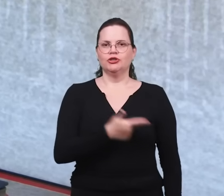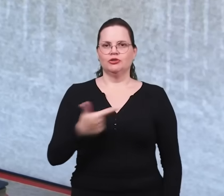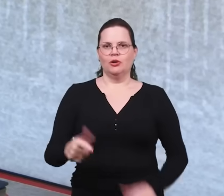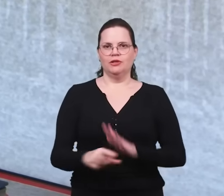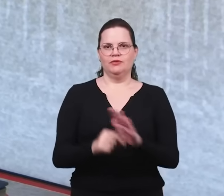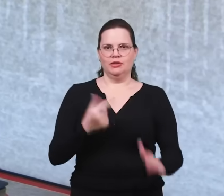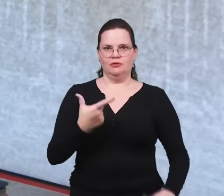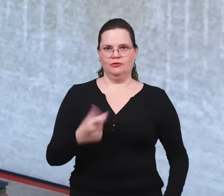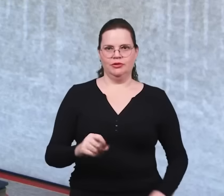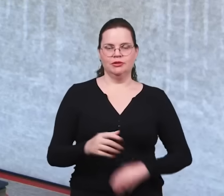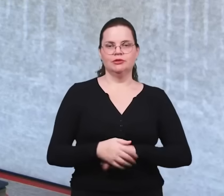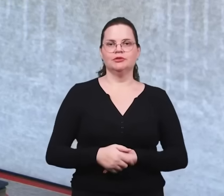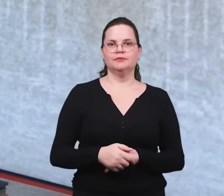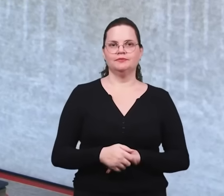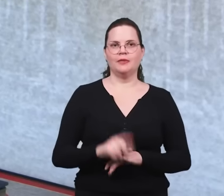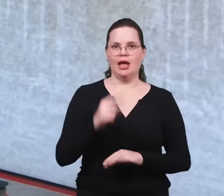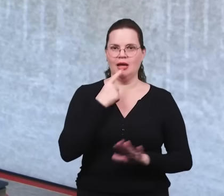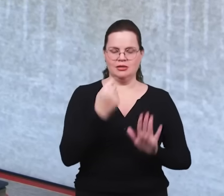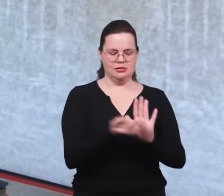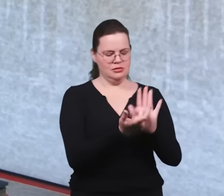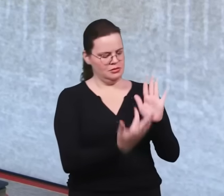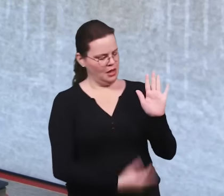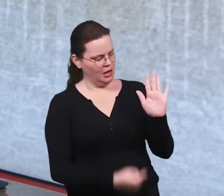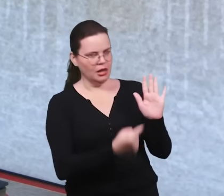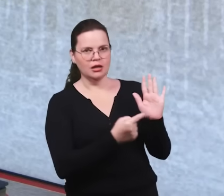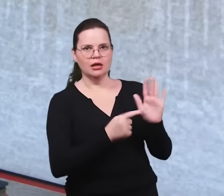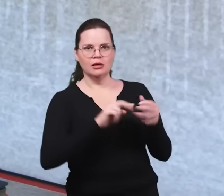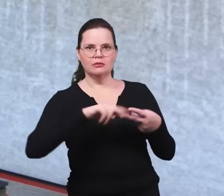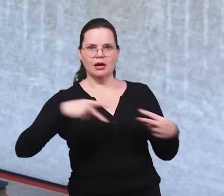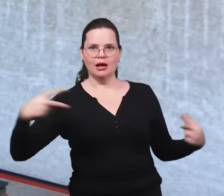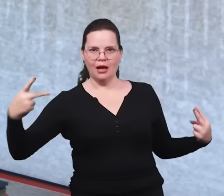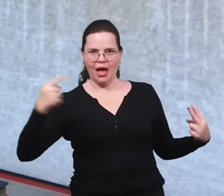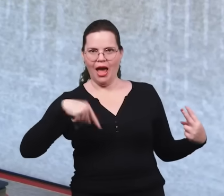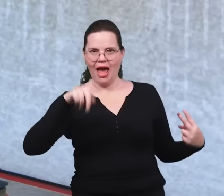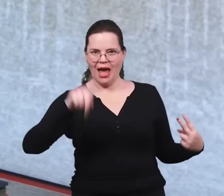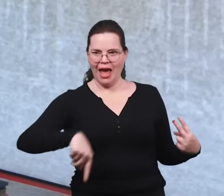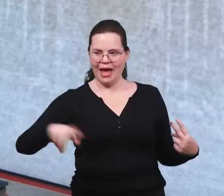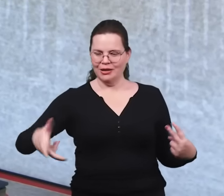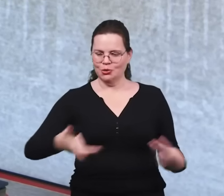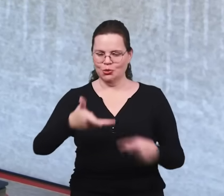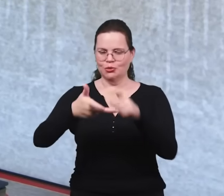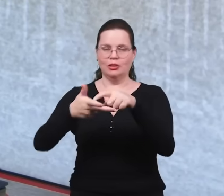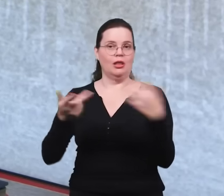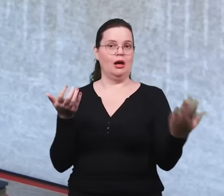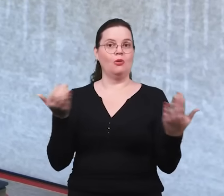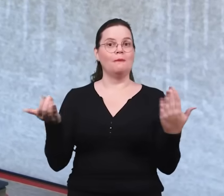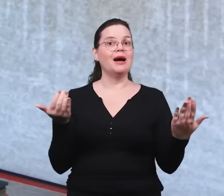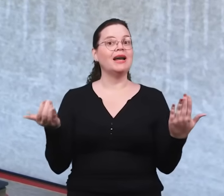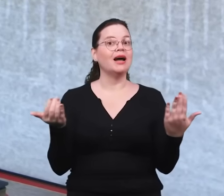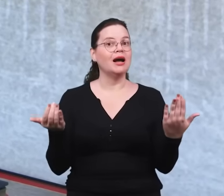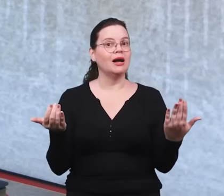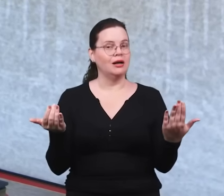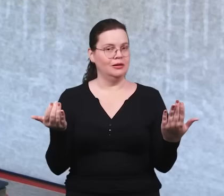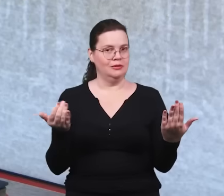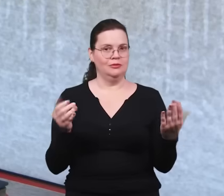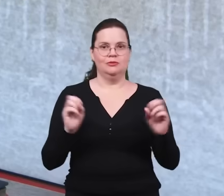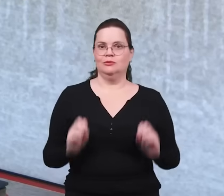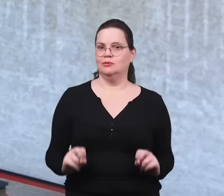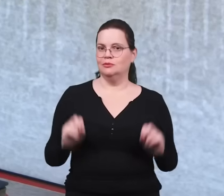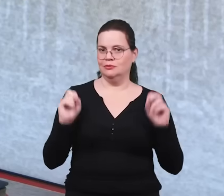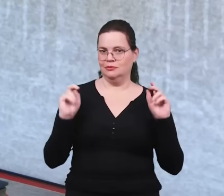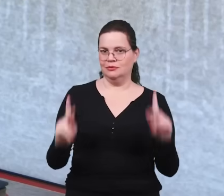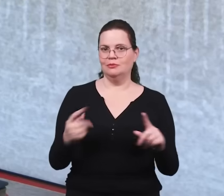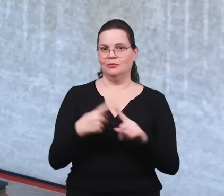seu sangue no sentido biológico. Todavia, o sangue representava vida. Ele estava então